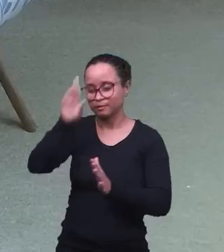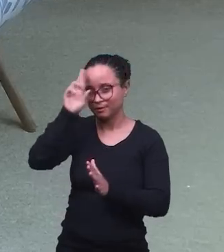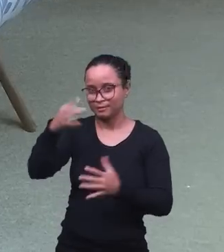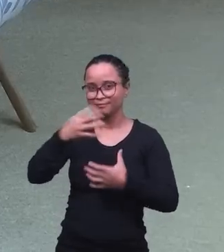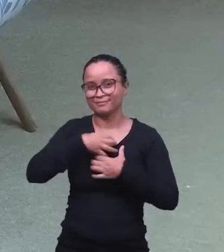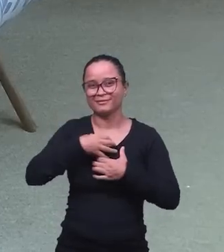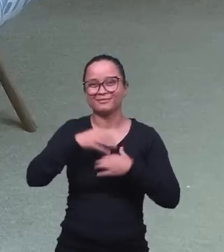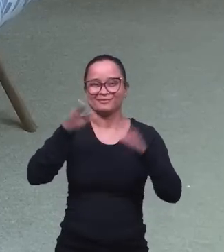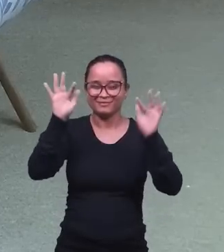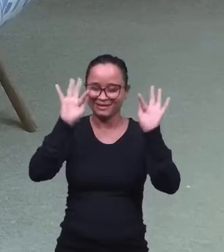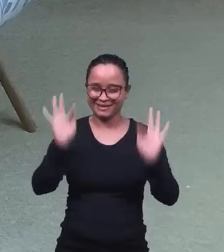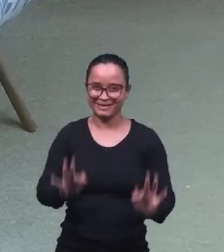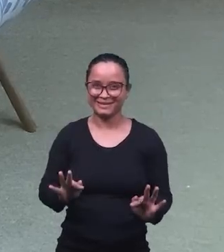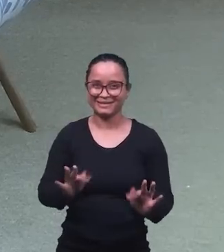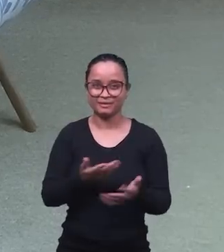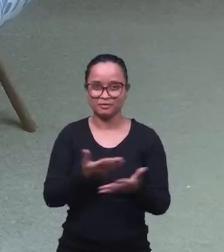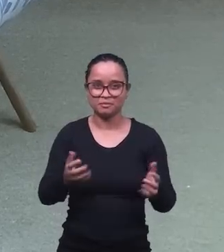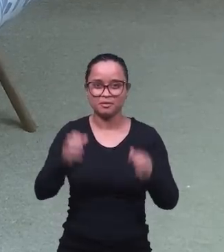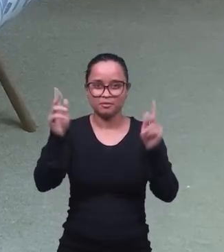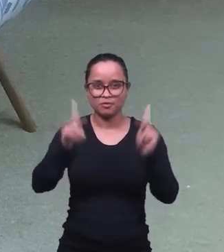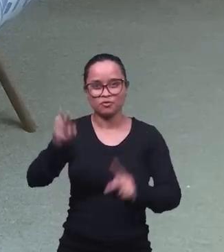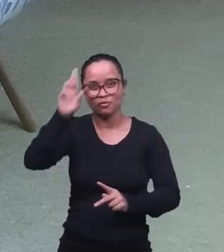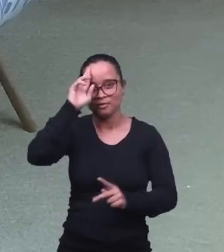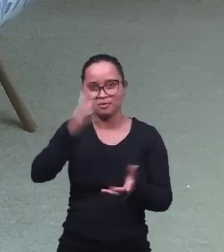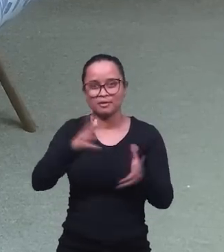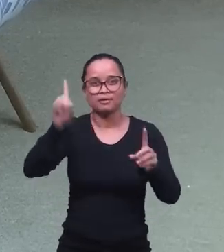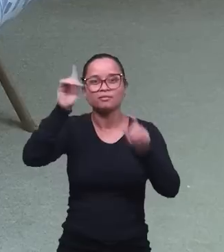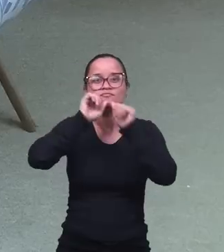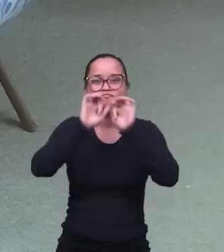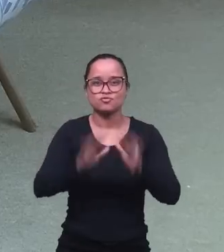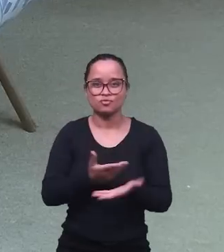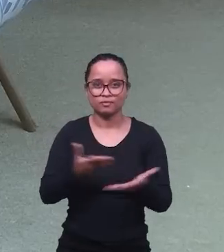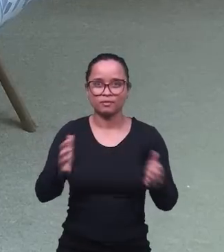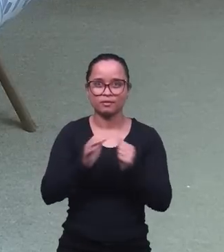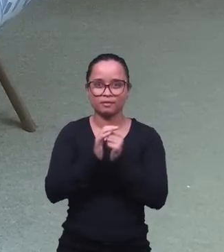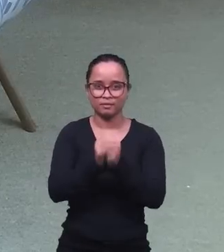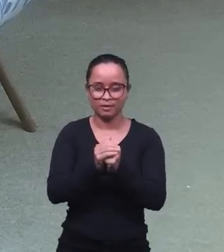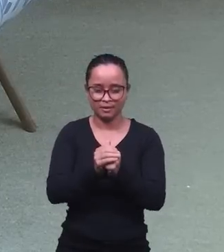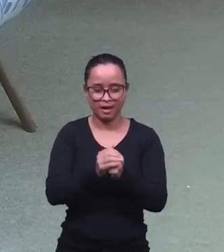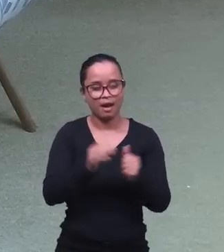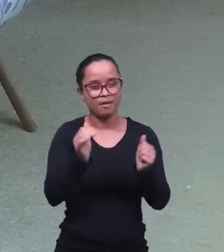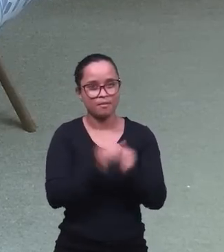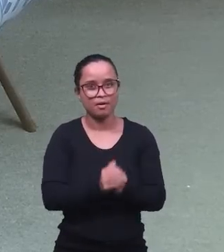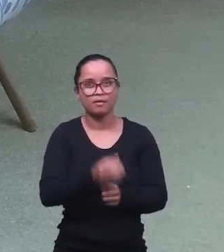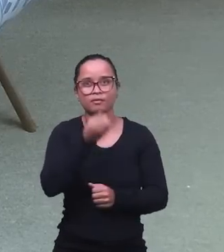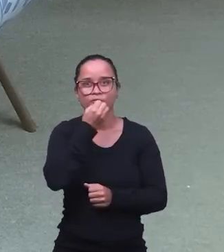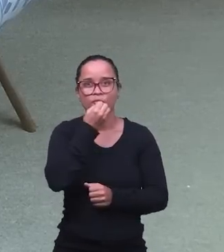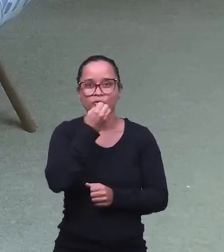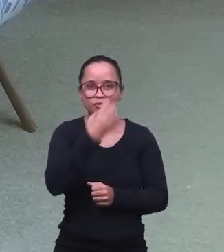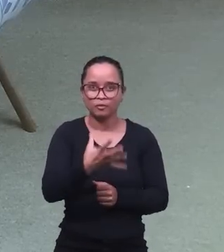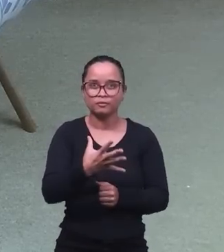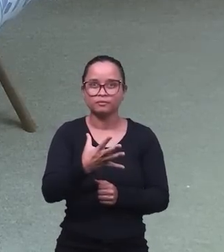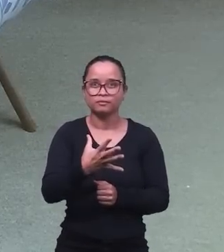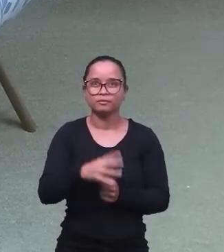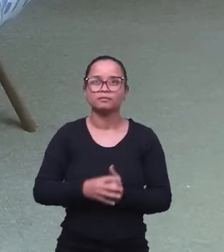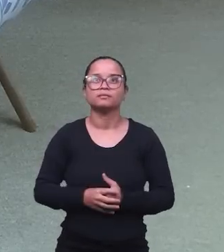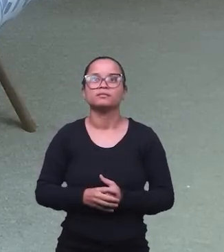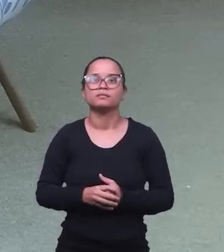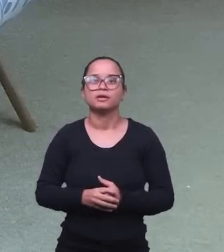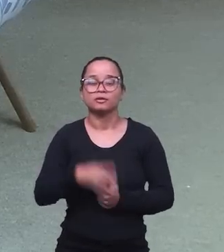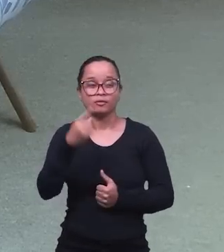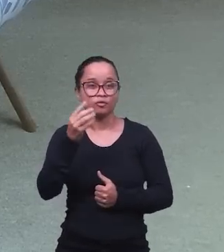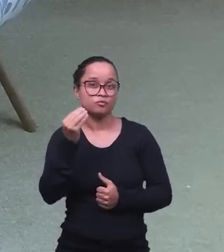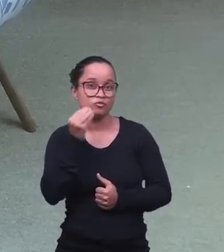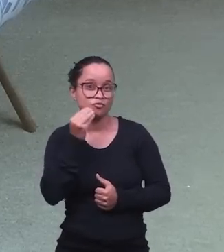muito felizes. Aos irmãos também, a paz do Senhor, que Deus abençoe a todos. Amém, meu companheiro. Foi uma participação muito boa, viu? Amém. Espero Glória a